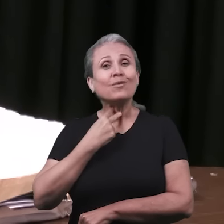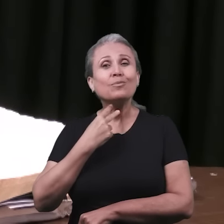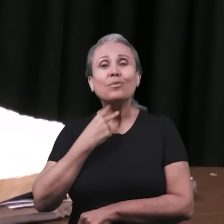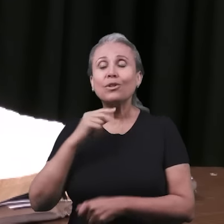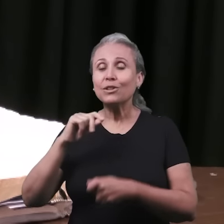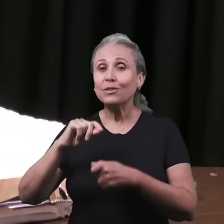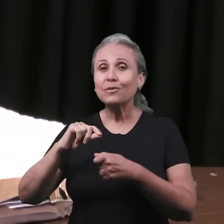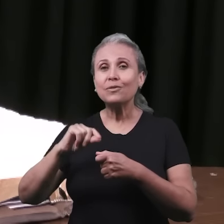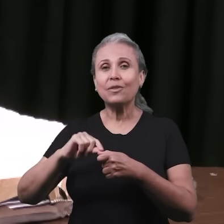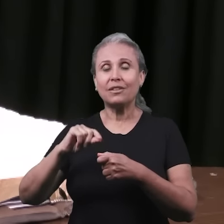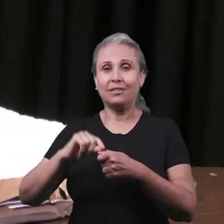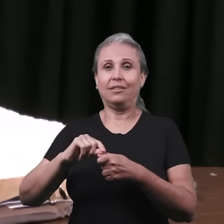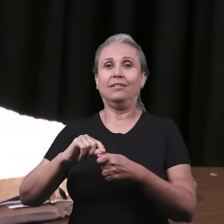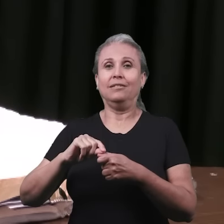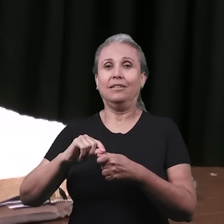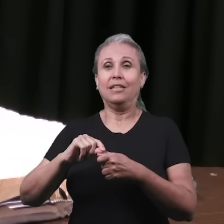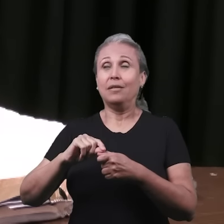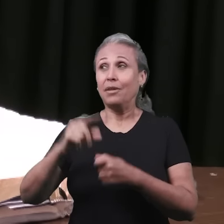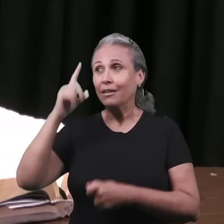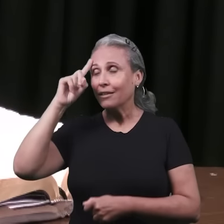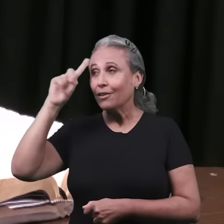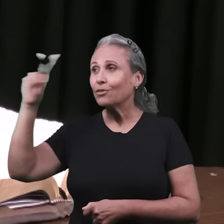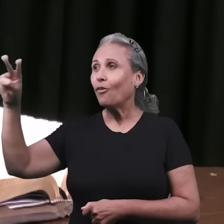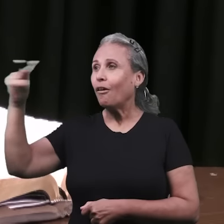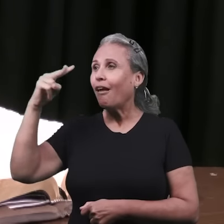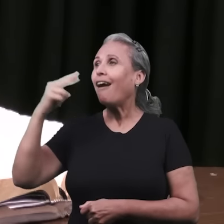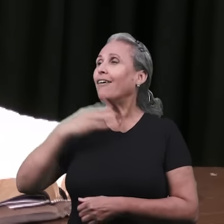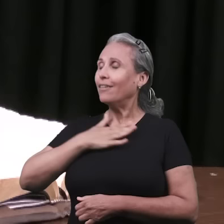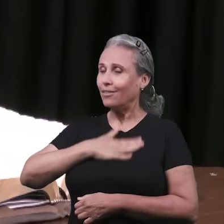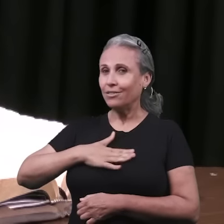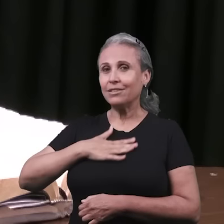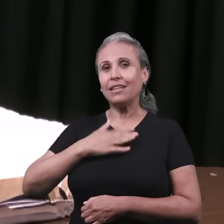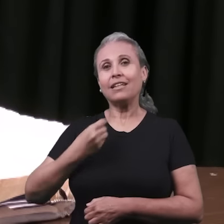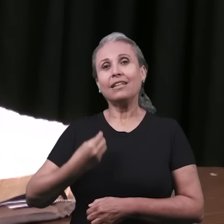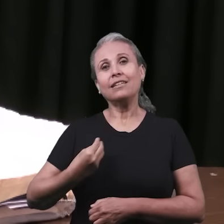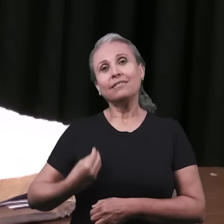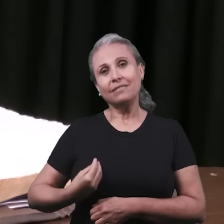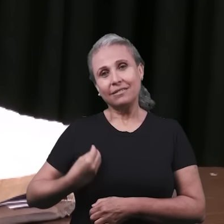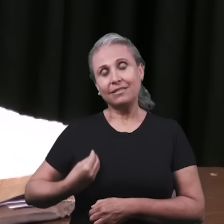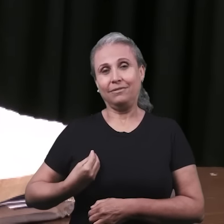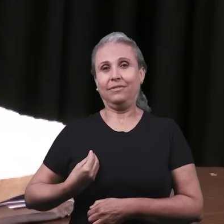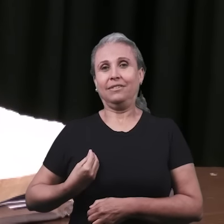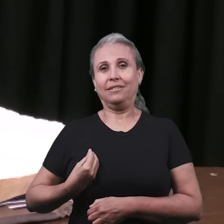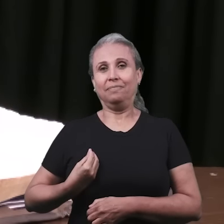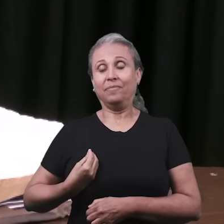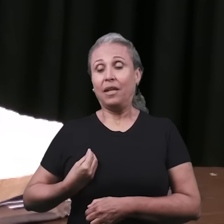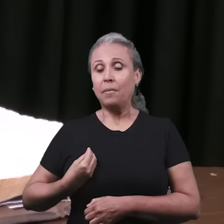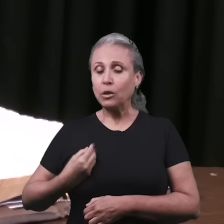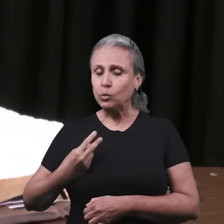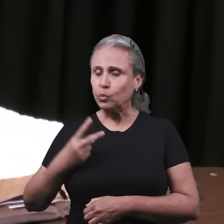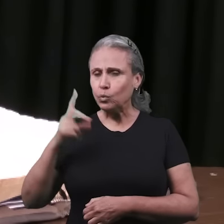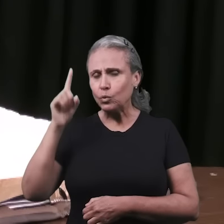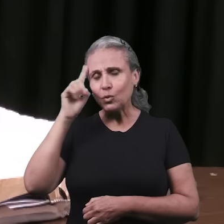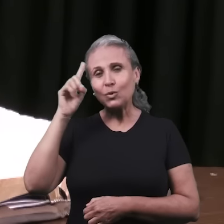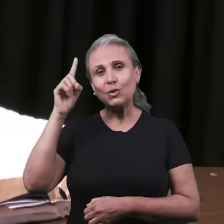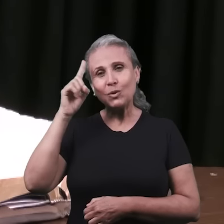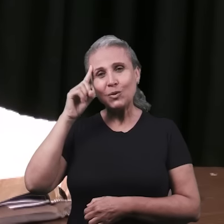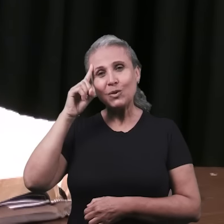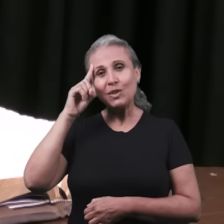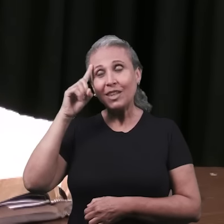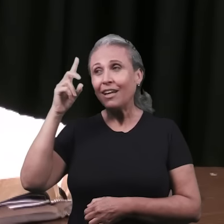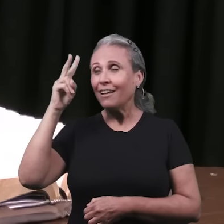não podemos viver e aplicar na nossa vida, para que possamos a cada dia